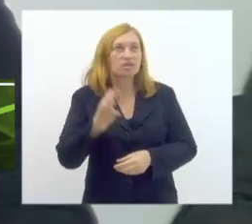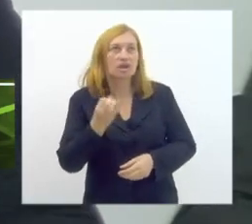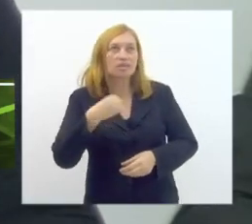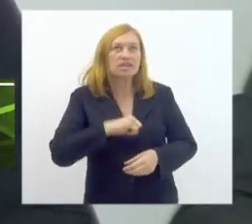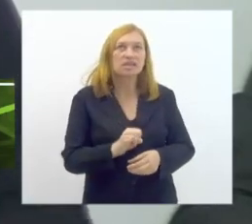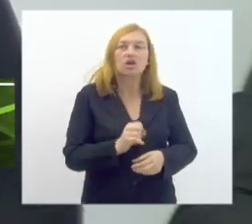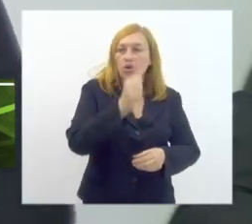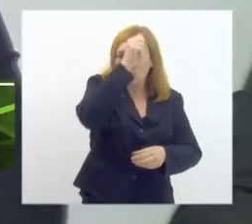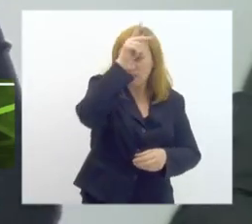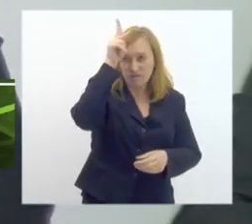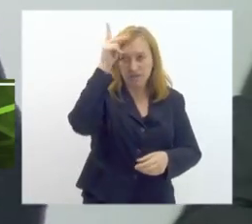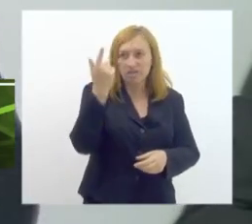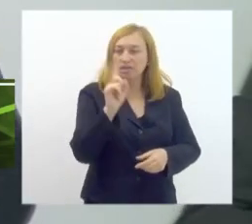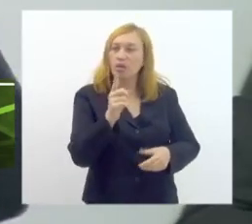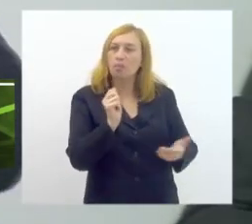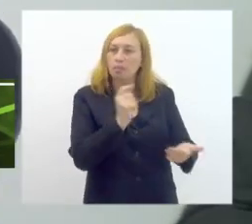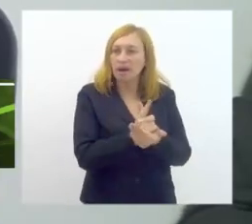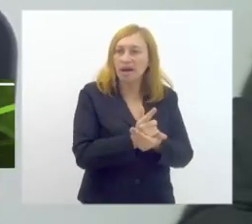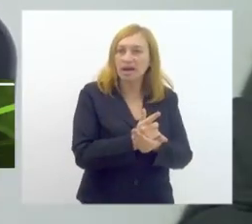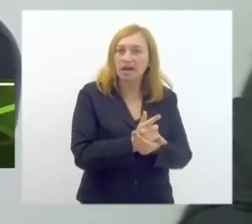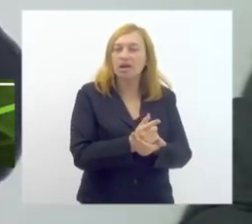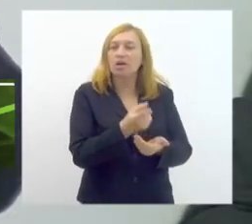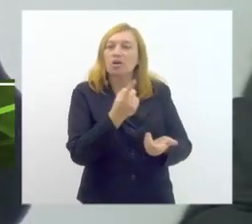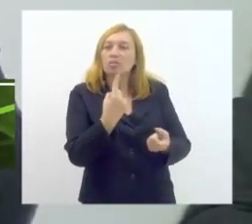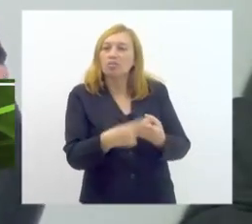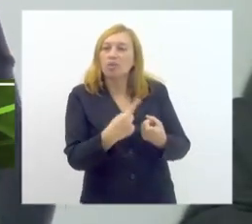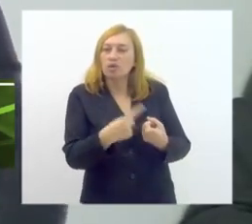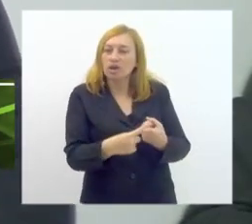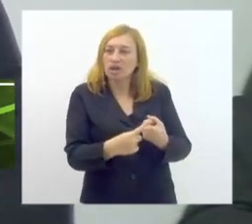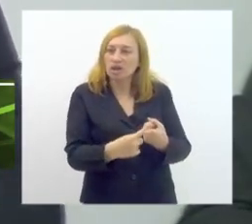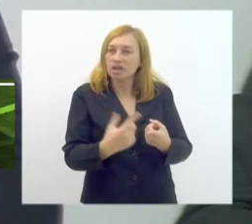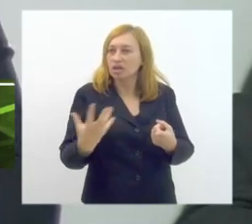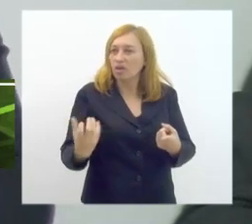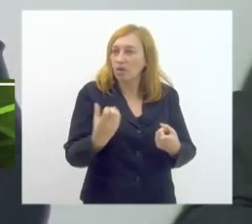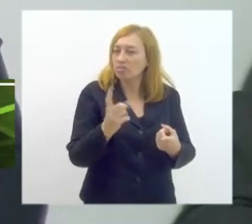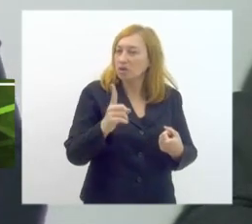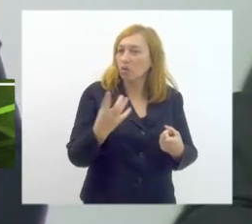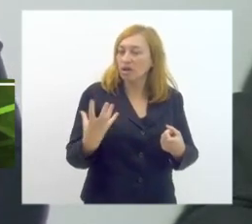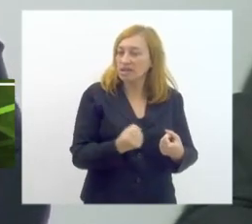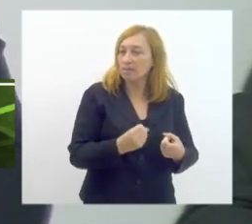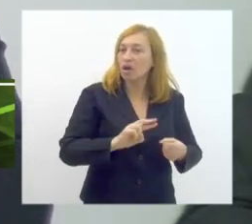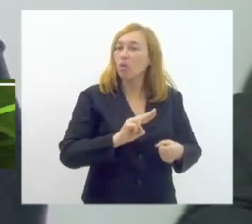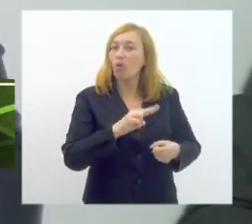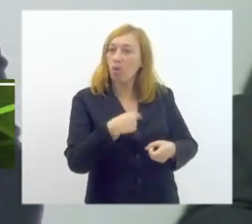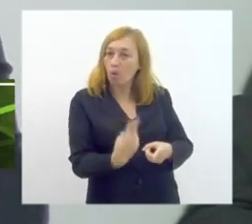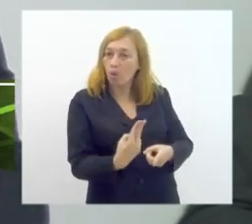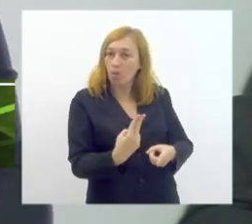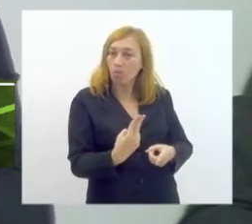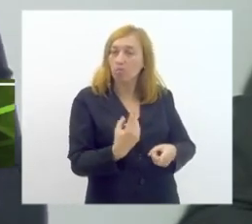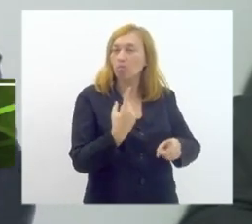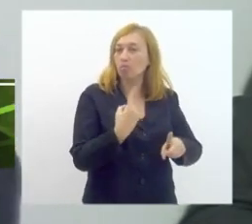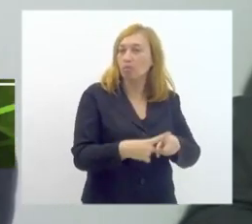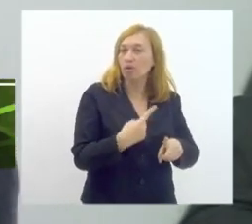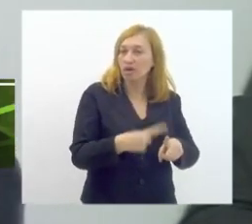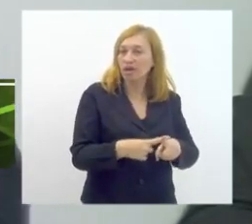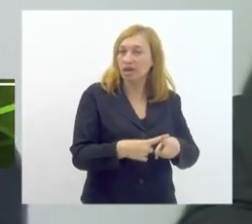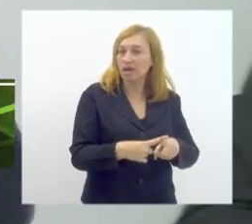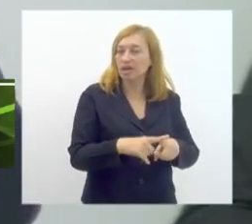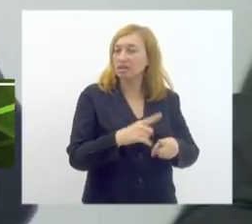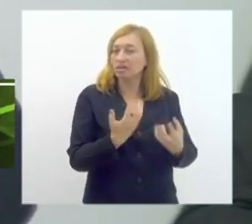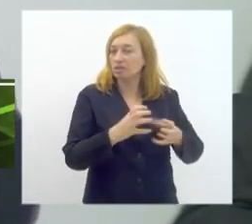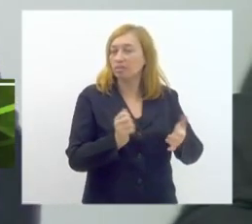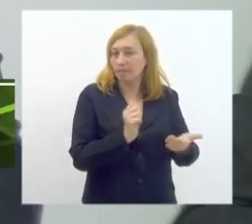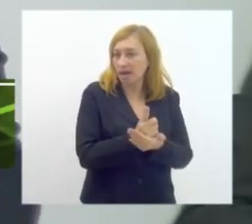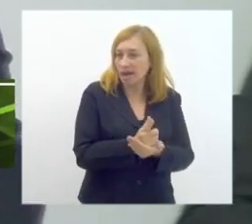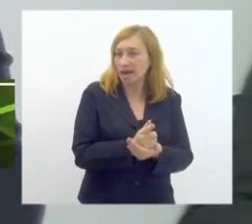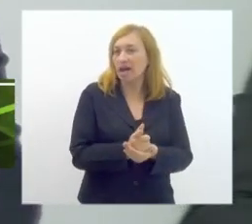prefeito não paga. Então, a gente preferiu, antes de entrar qualquer tipo de cobrança, né, entrar com trabalho, mostrando trabalho.